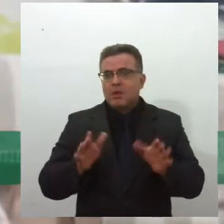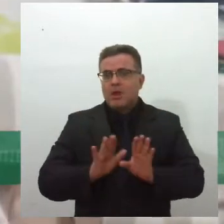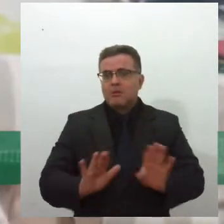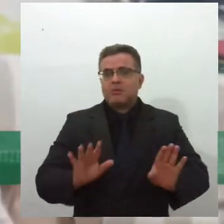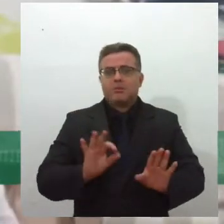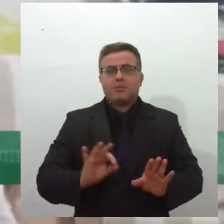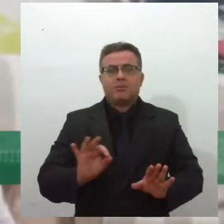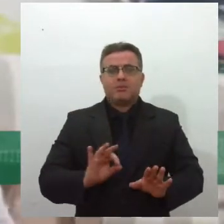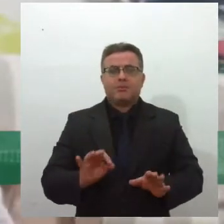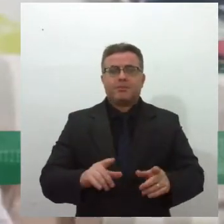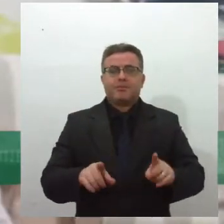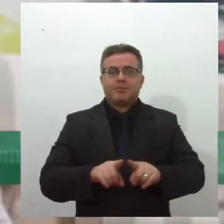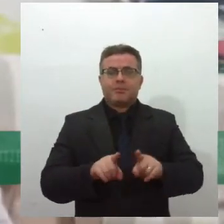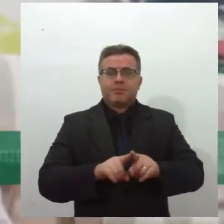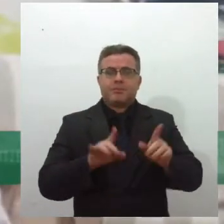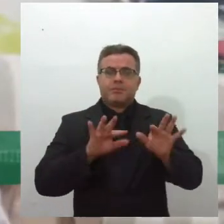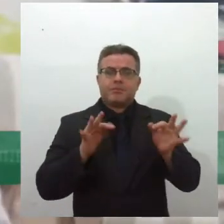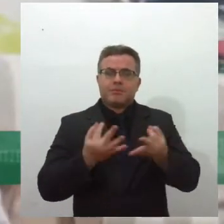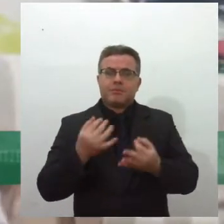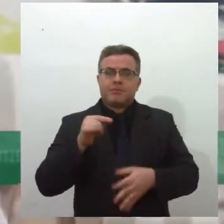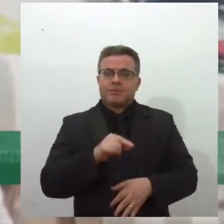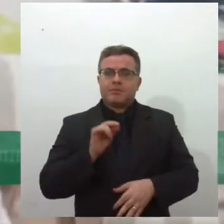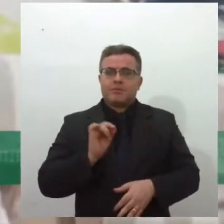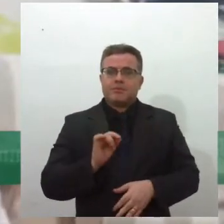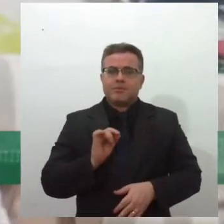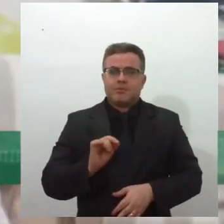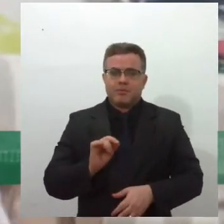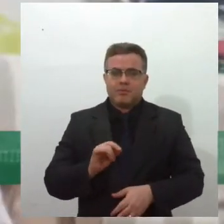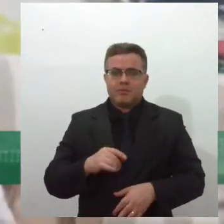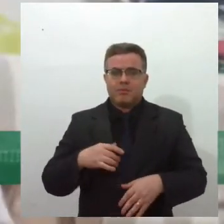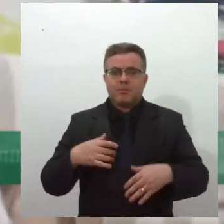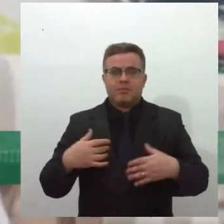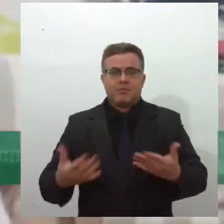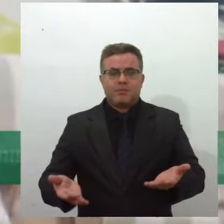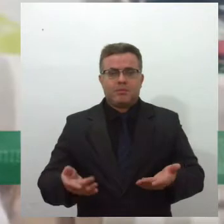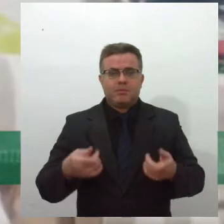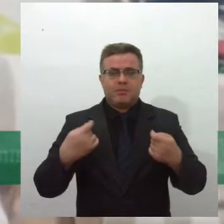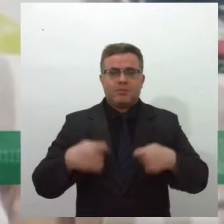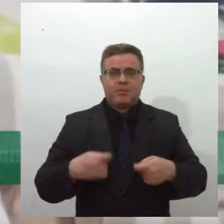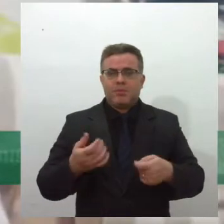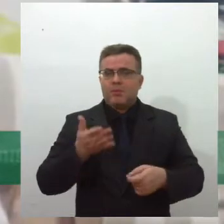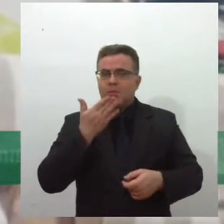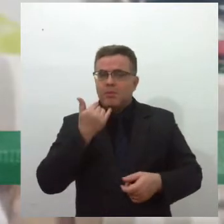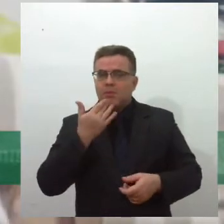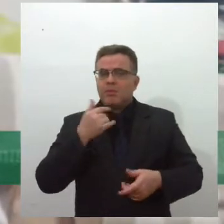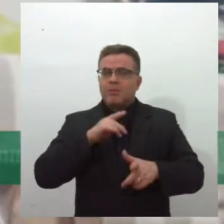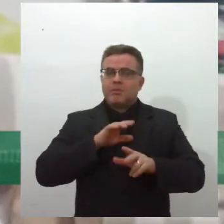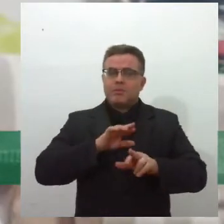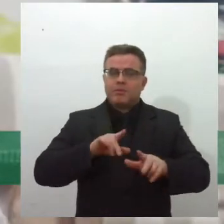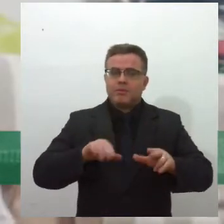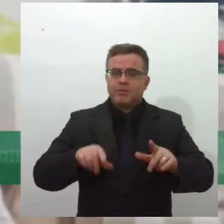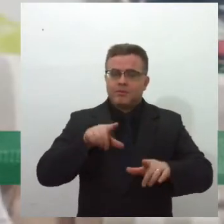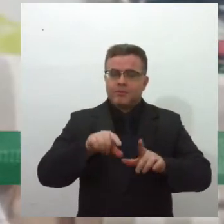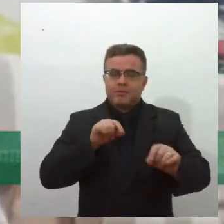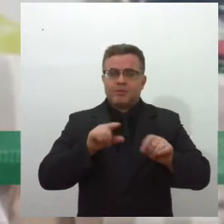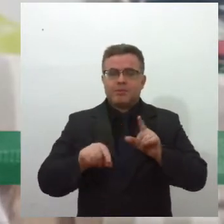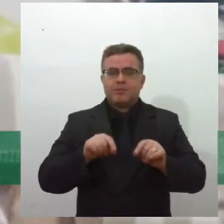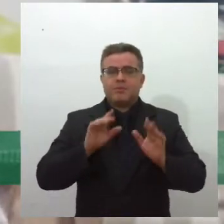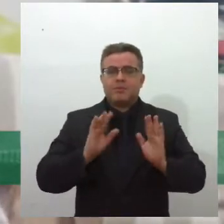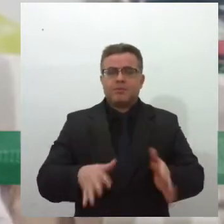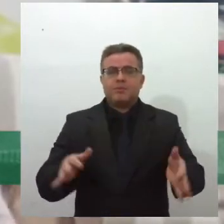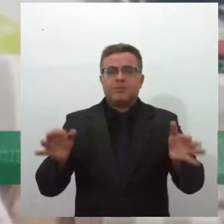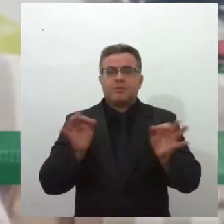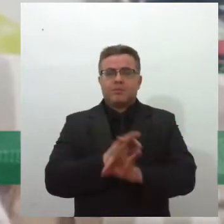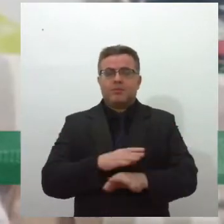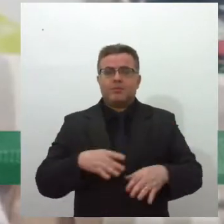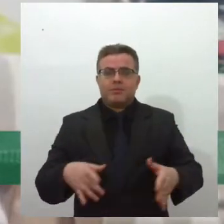da família, porque se uma pessoa precisa de alimentação alternativa para uma sonda, para uma gastrostomia, Se um paciente